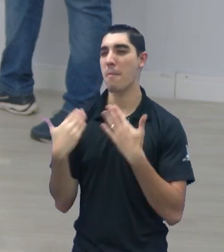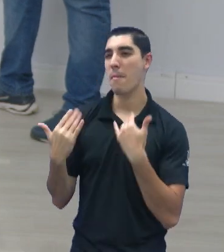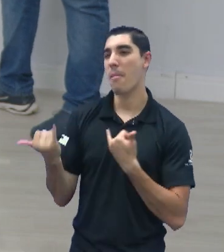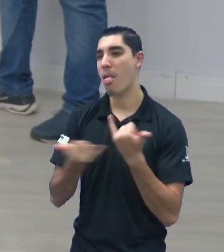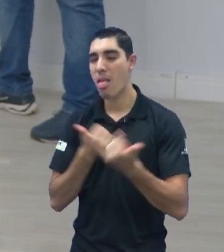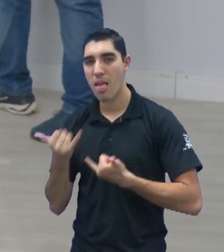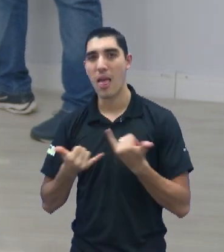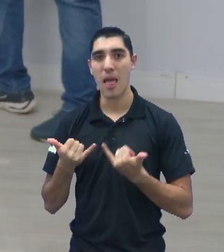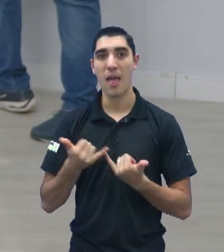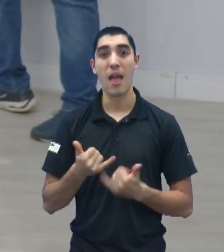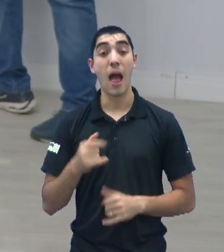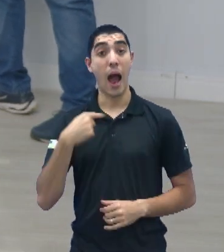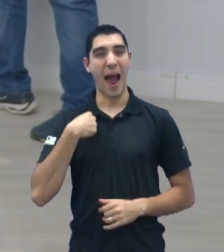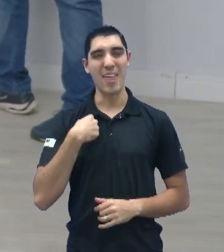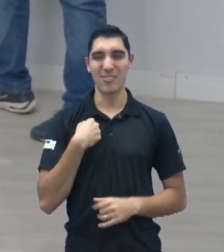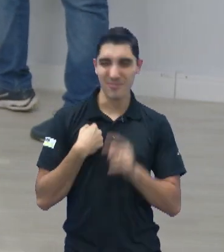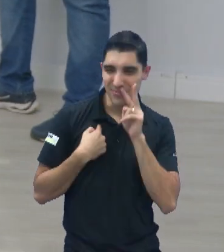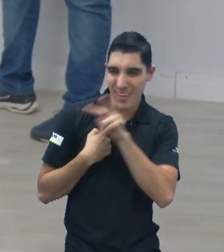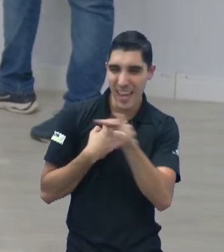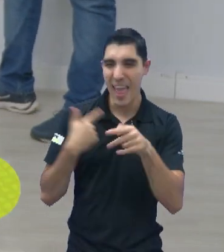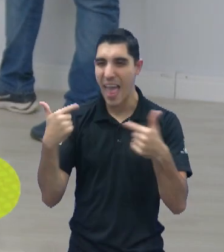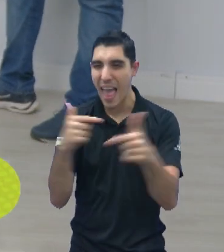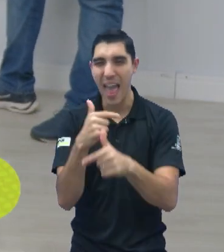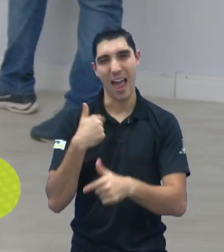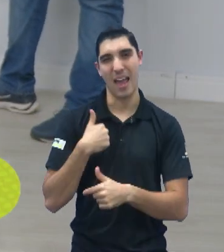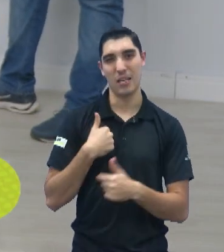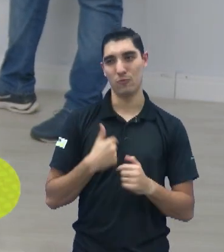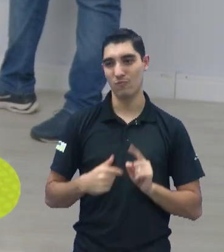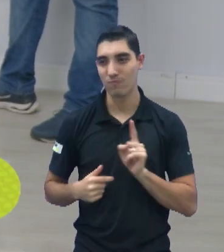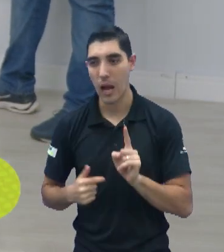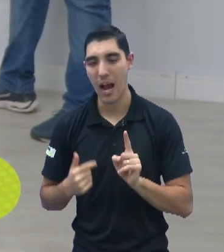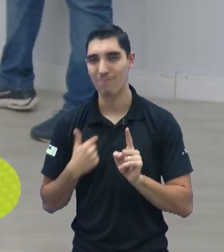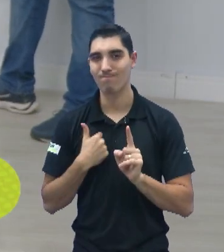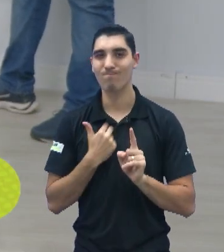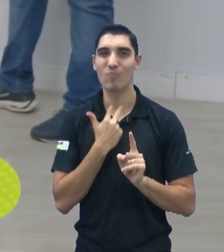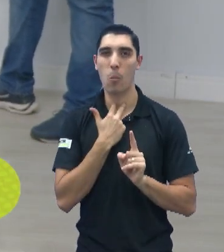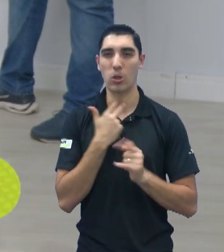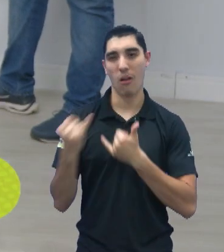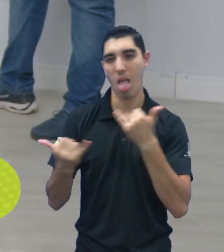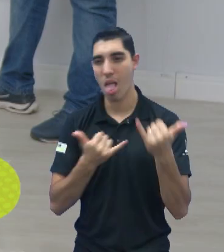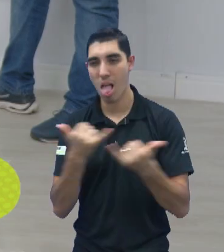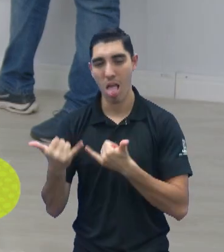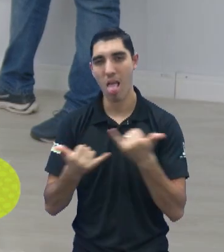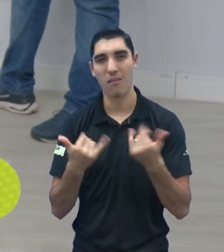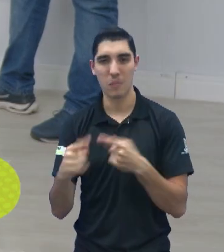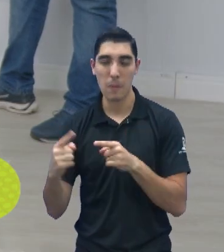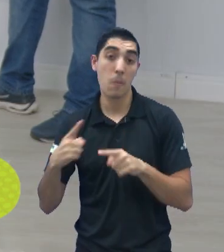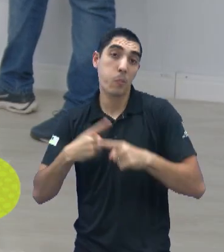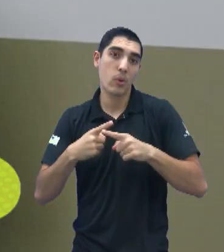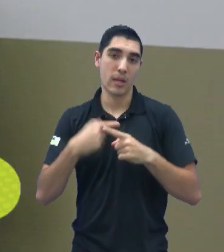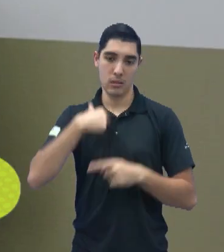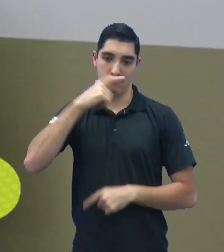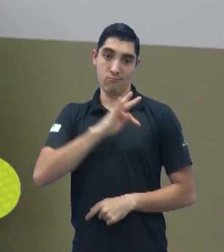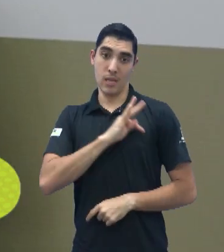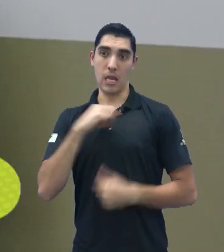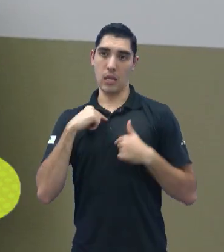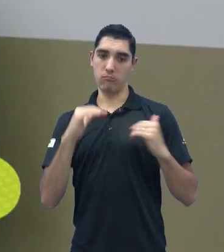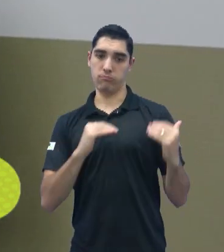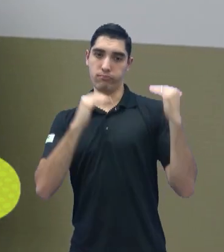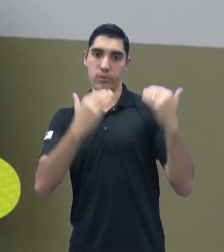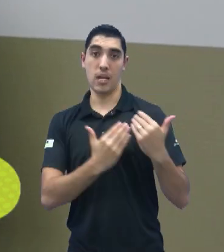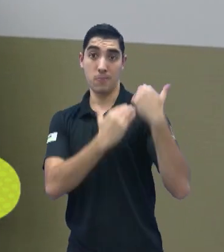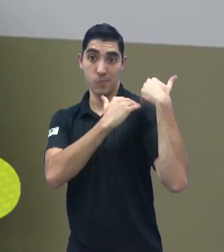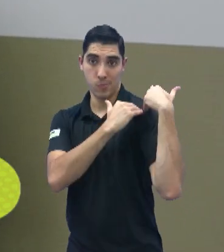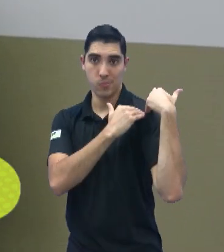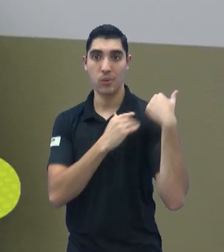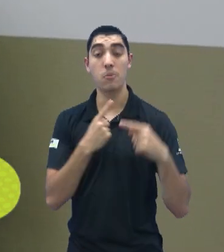posso porque agora eu sou um treinador. Se eu for ali, eu vou dar liberdade para isso, vou dar liberdade para aquilo. Mas por outro lado é muito bom, que assim, a maioria das coisas, praticamente tudo que eles estão